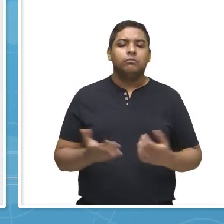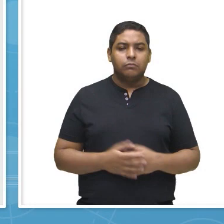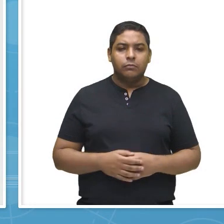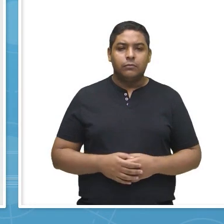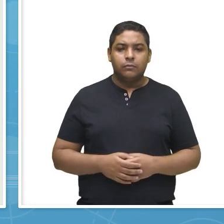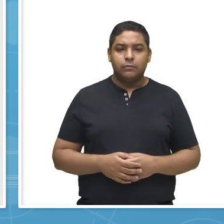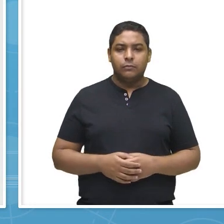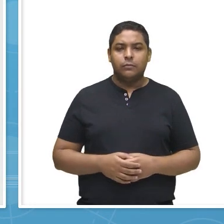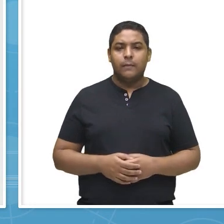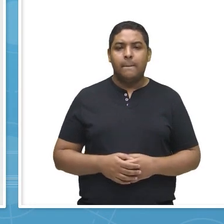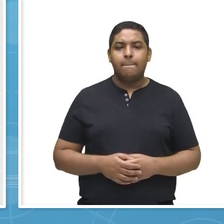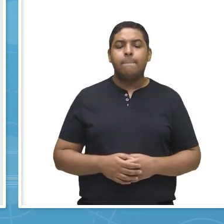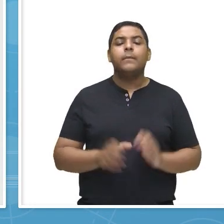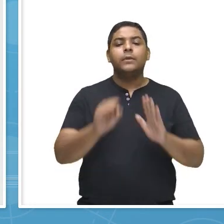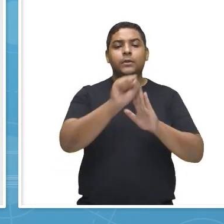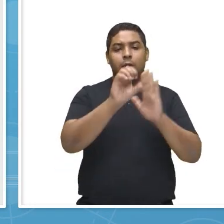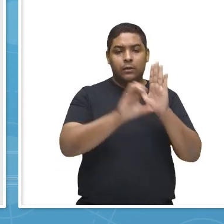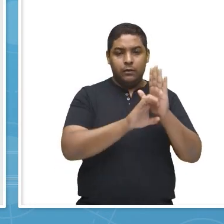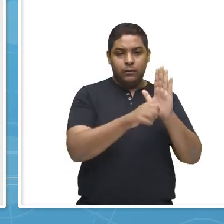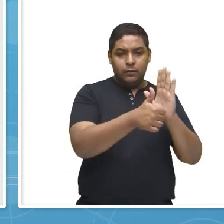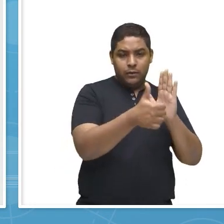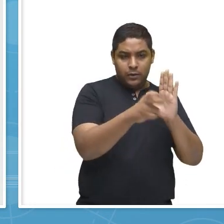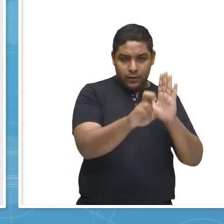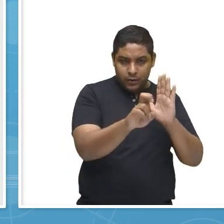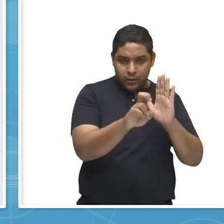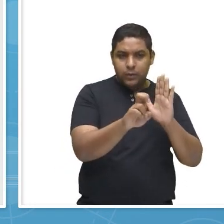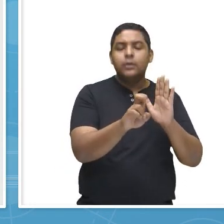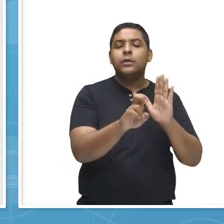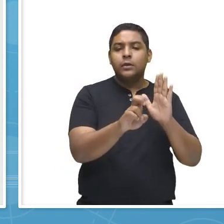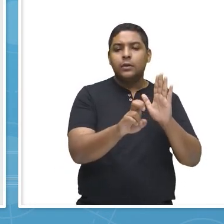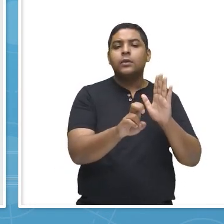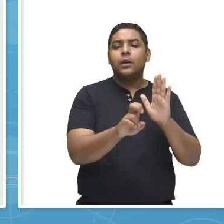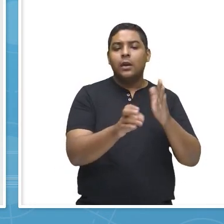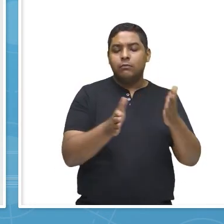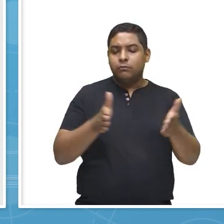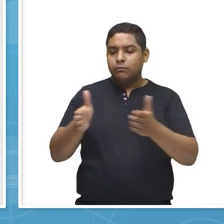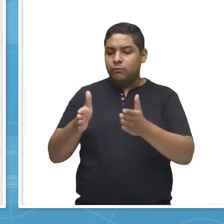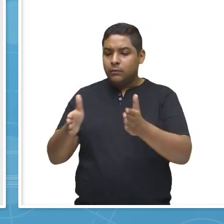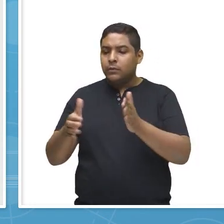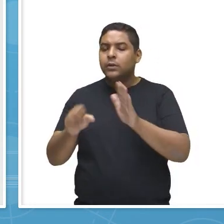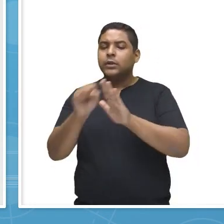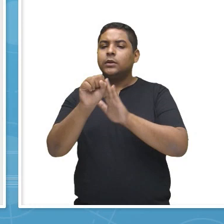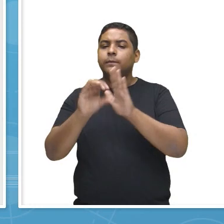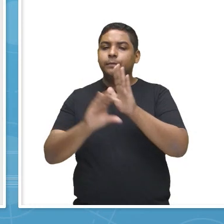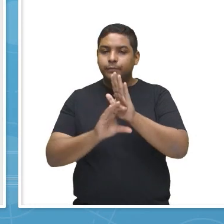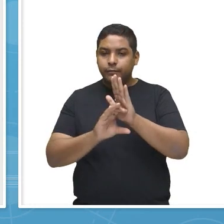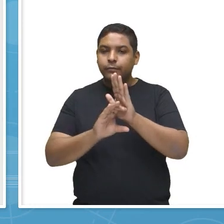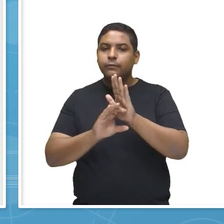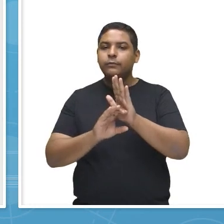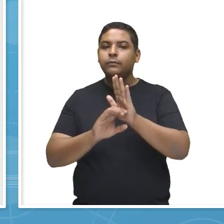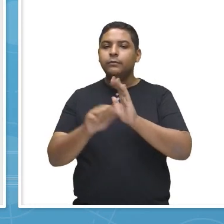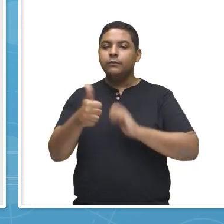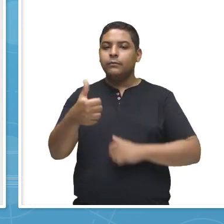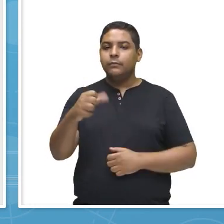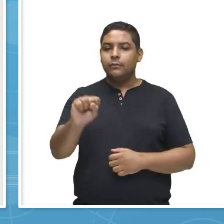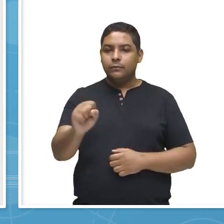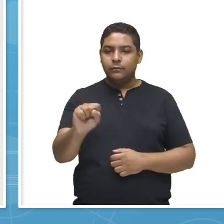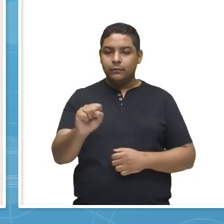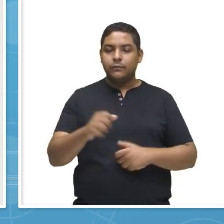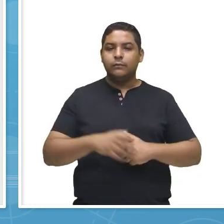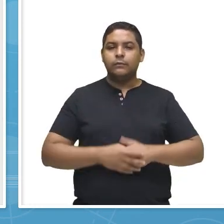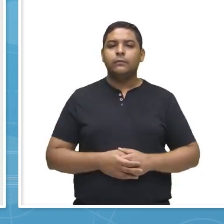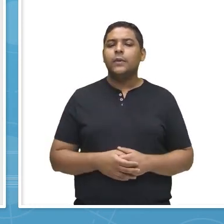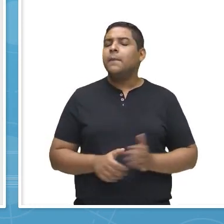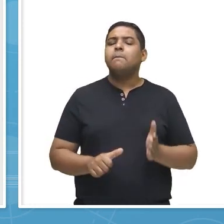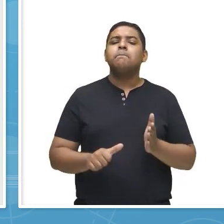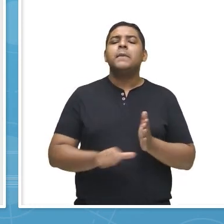XV até a primeira metade do século XVIII, tá? Essa primeira fase do